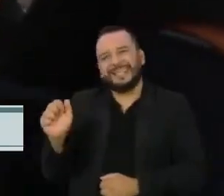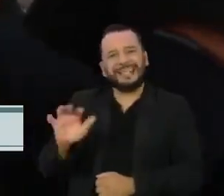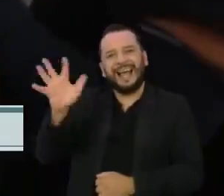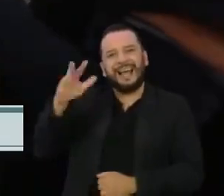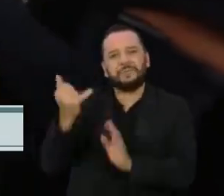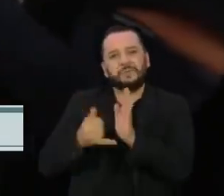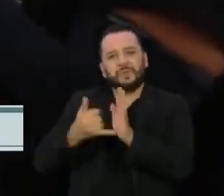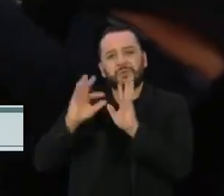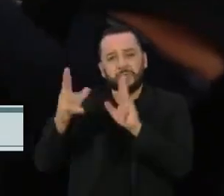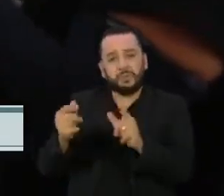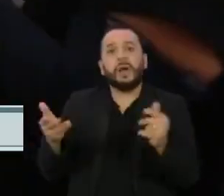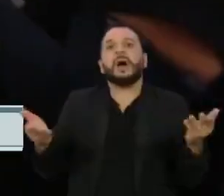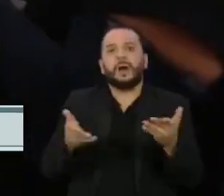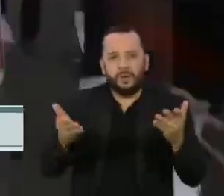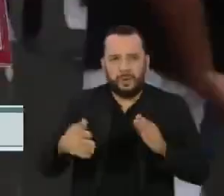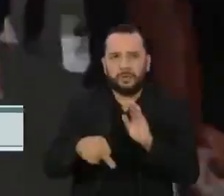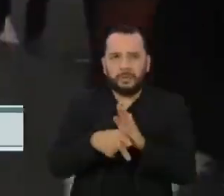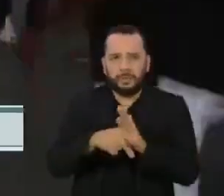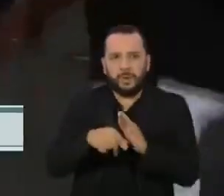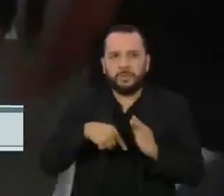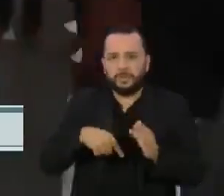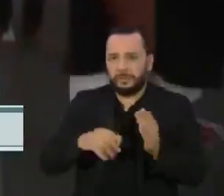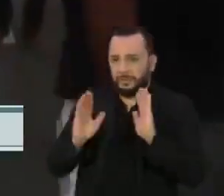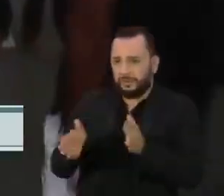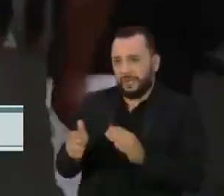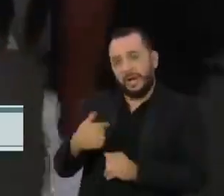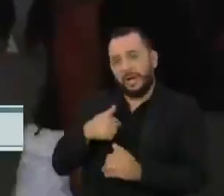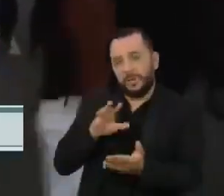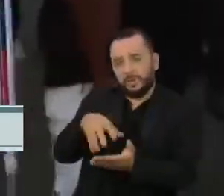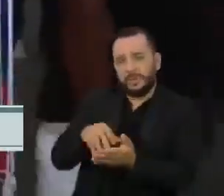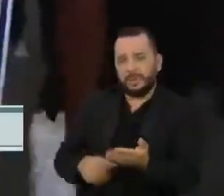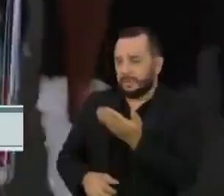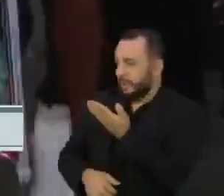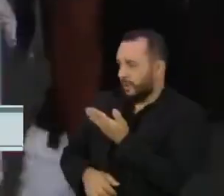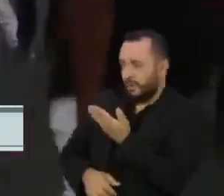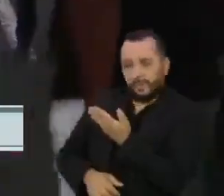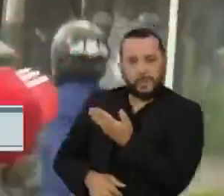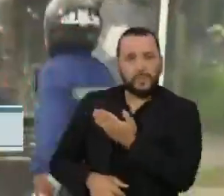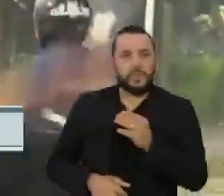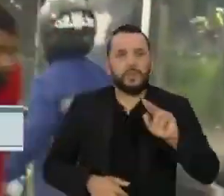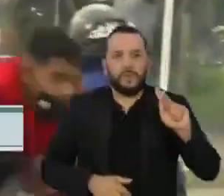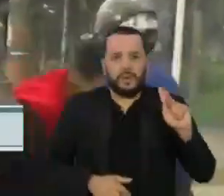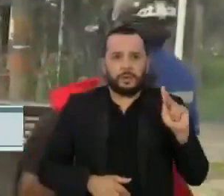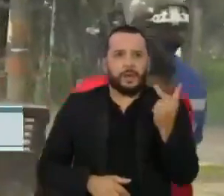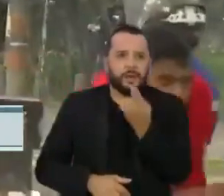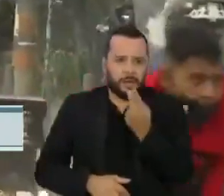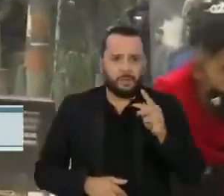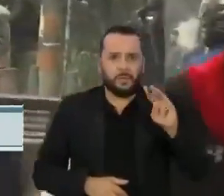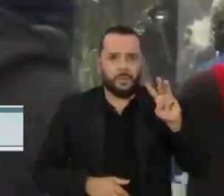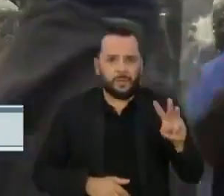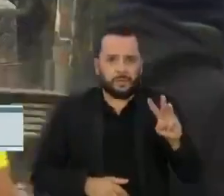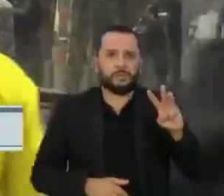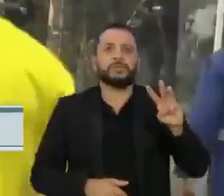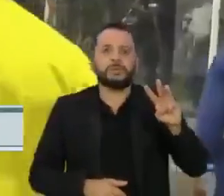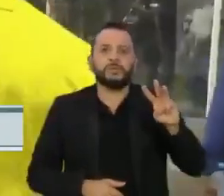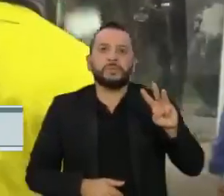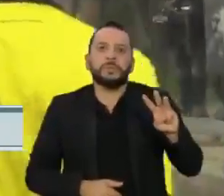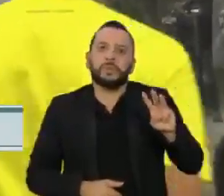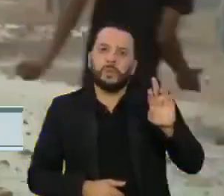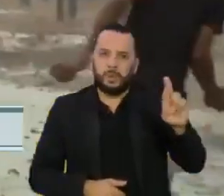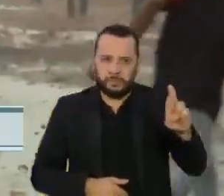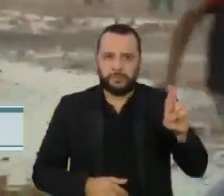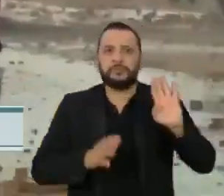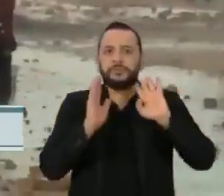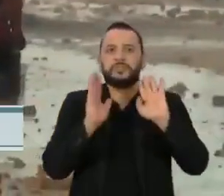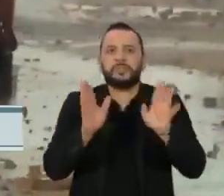resultado das investigações a rima White watch obter evidências de que desde o dia Vinte e Oito de Abril a polícia matou pelo menos 16